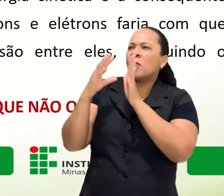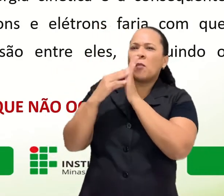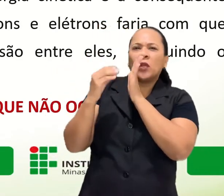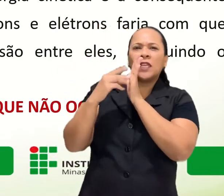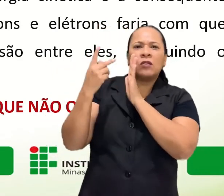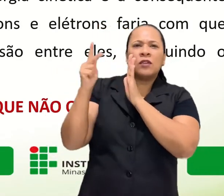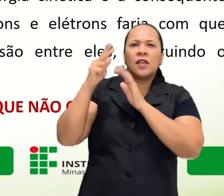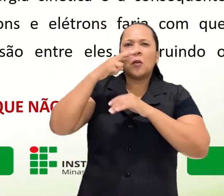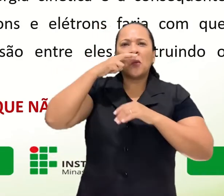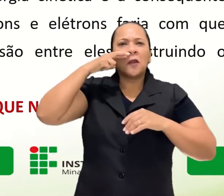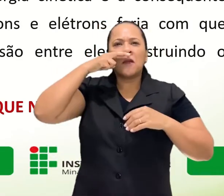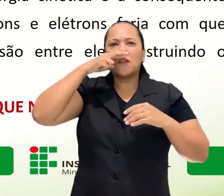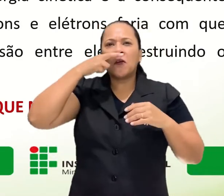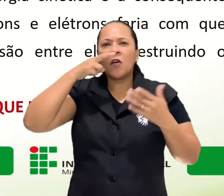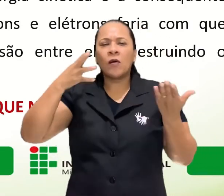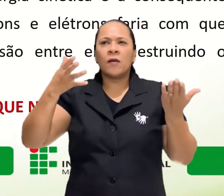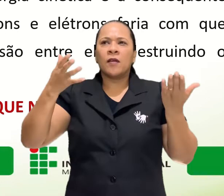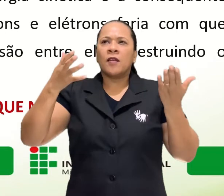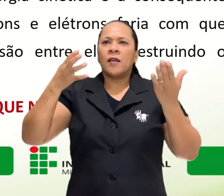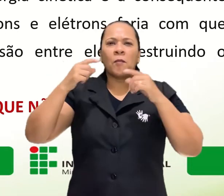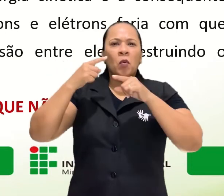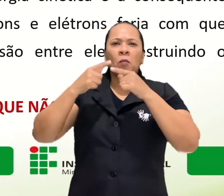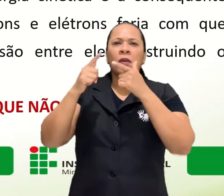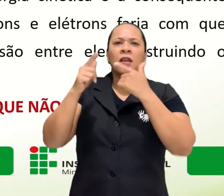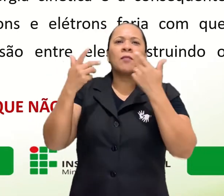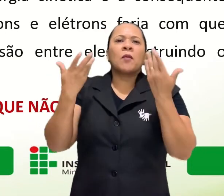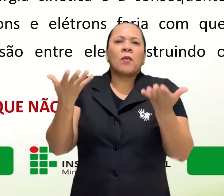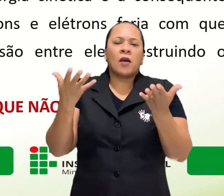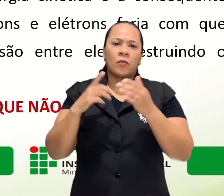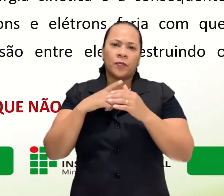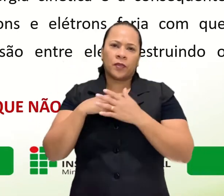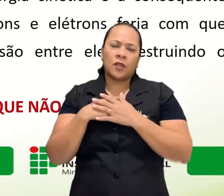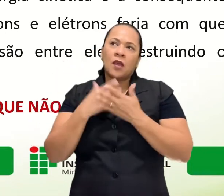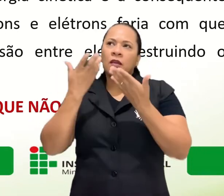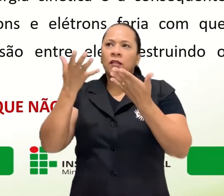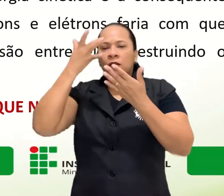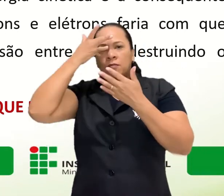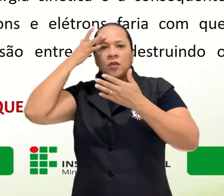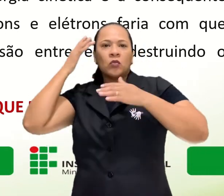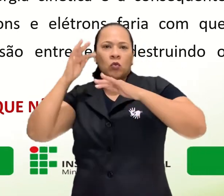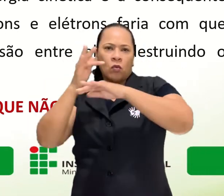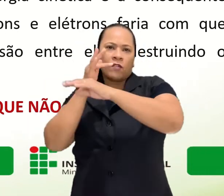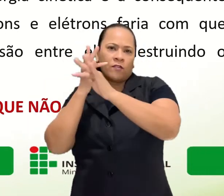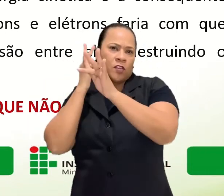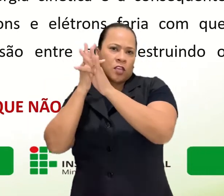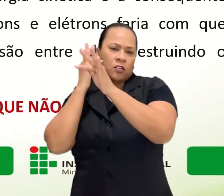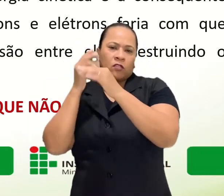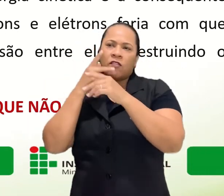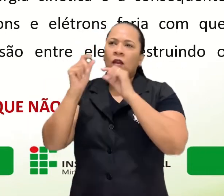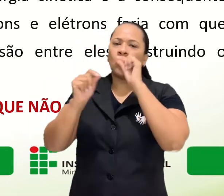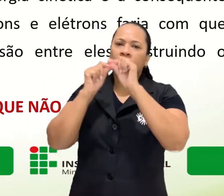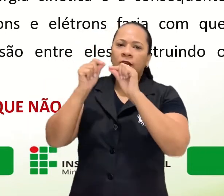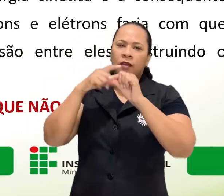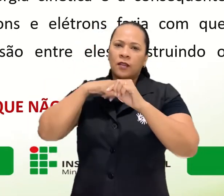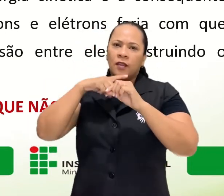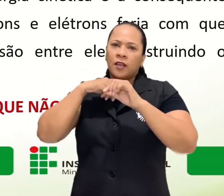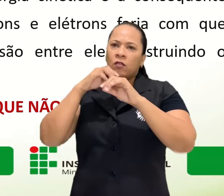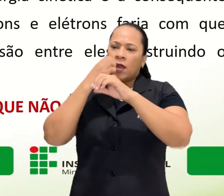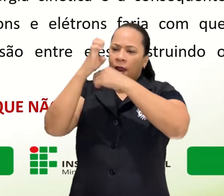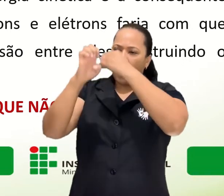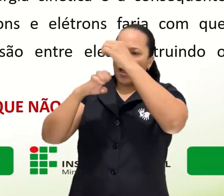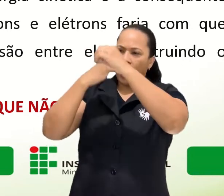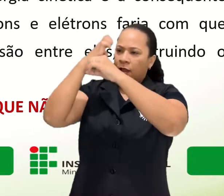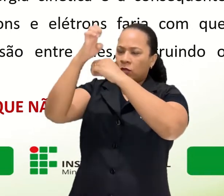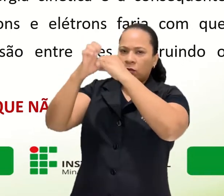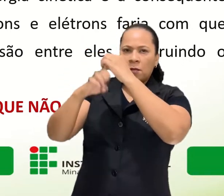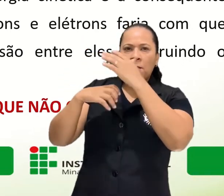Rutherford? Para os físicos, toda carga elétrica em movimento, como por exemplo os elétrons, perde energia na forma